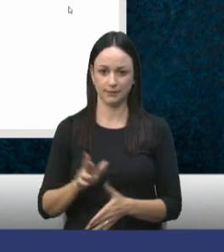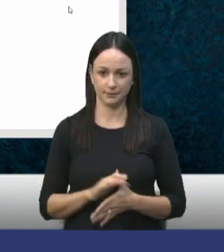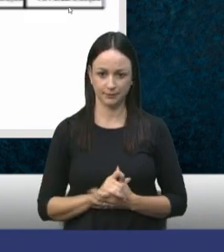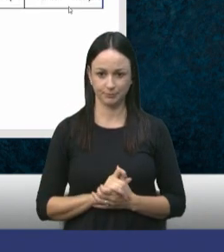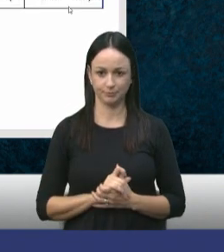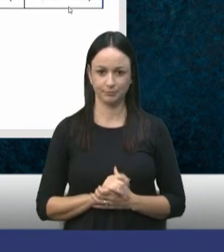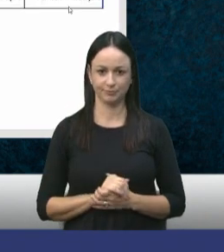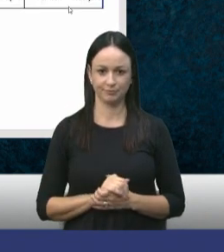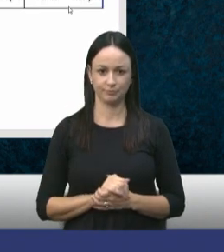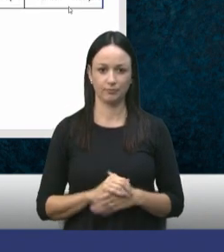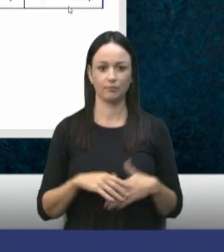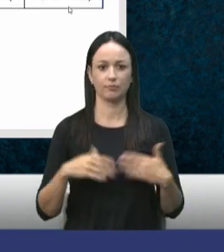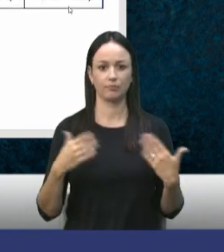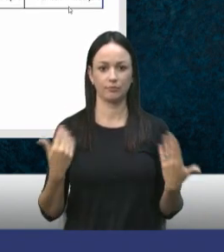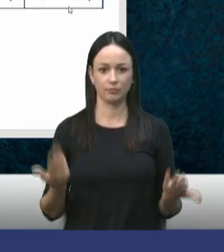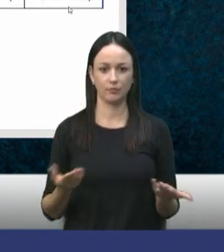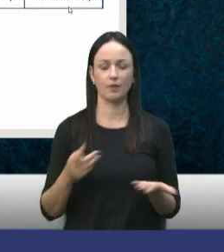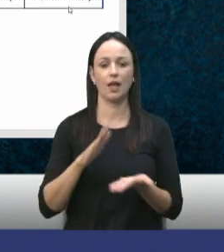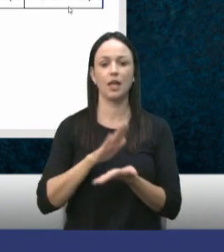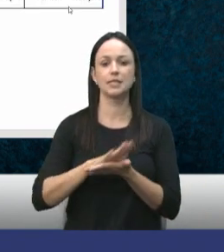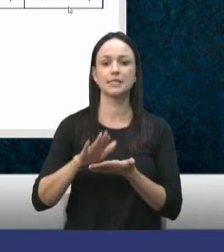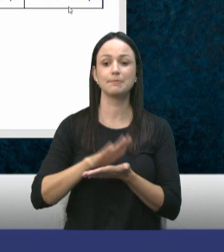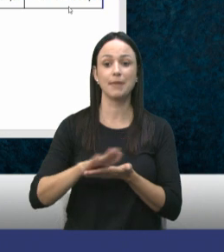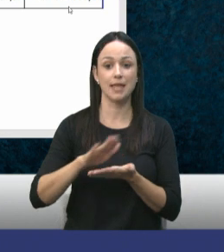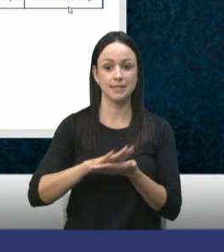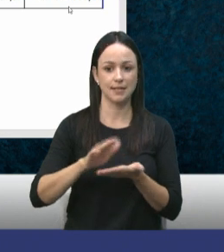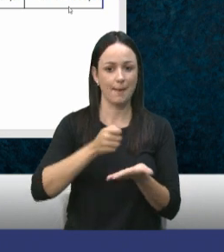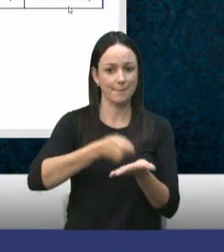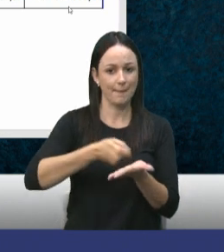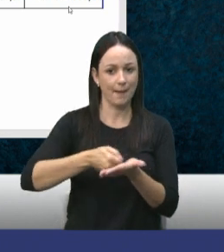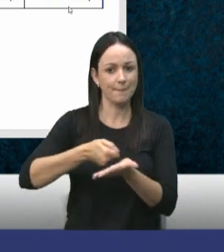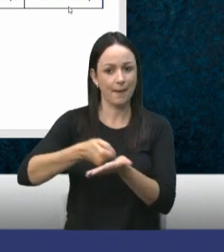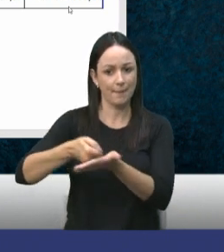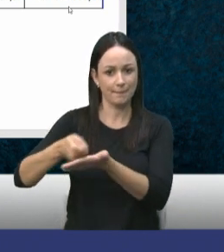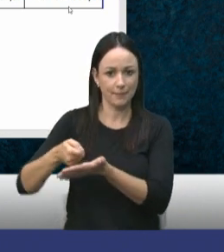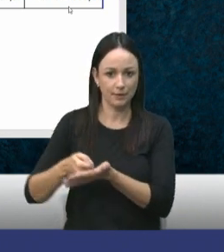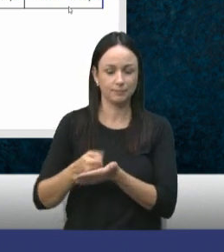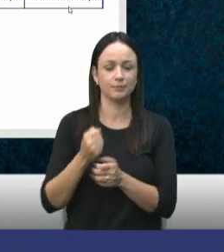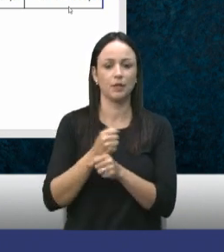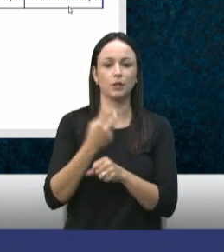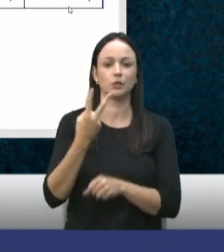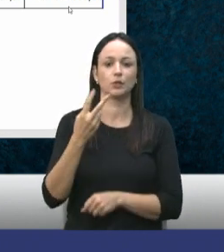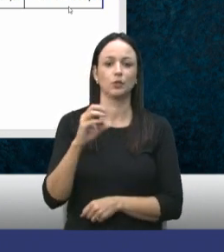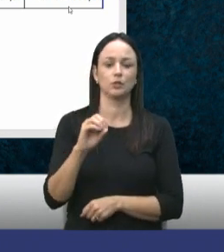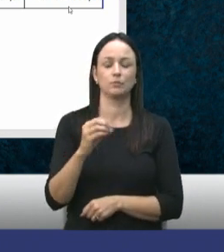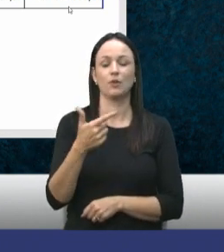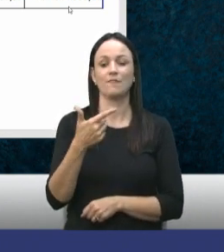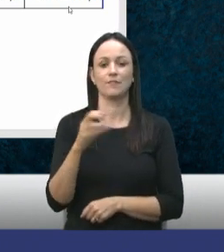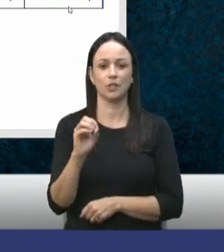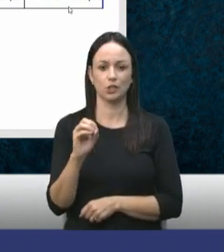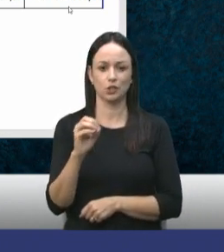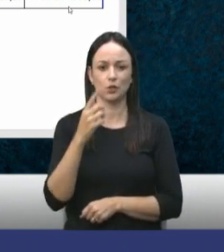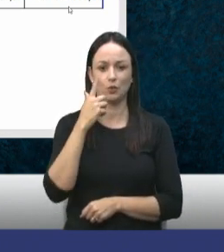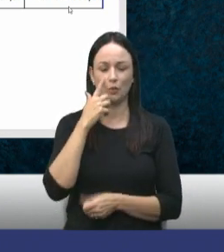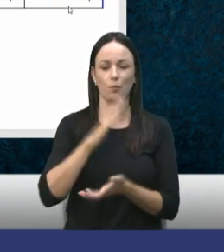642.338.000. Então, a evolução das despesas, o exercício de 2020,